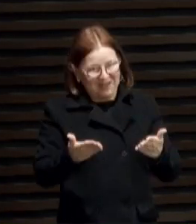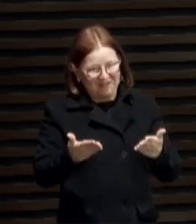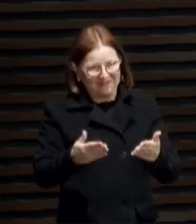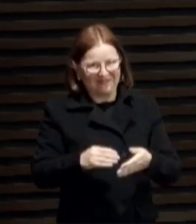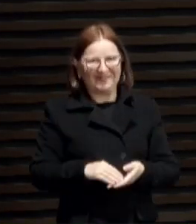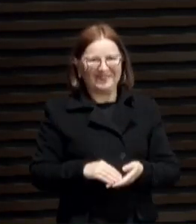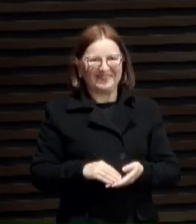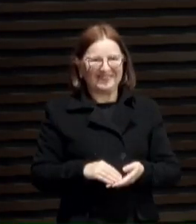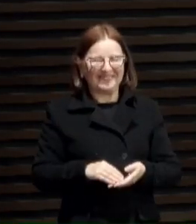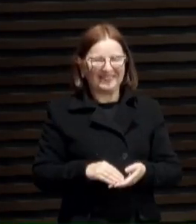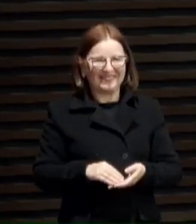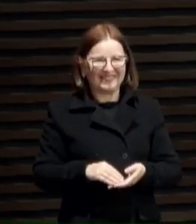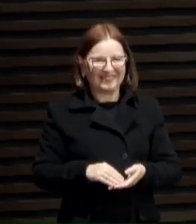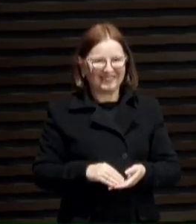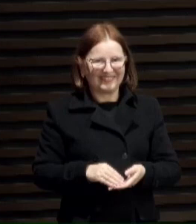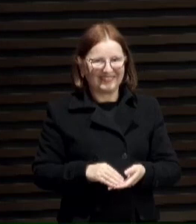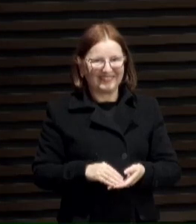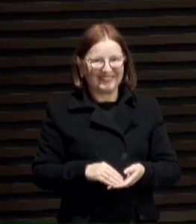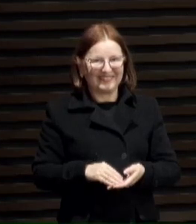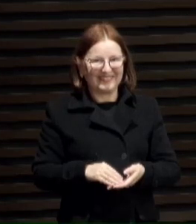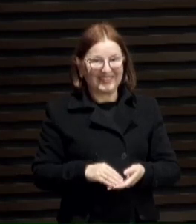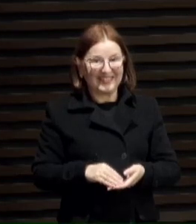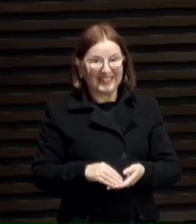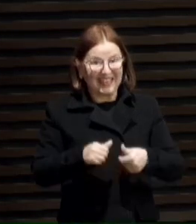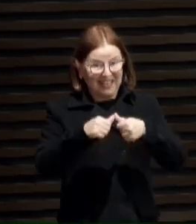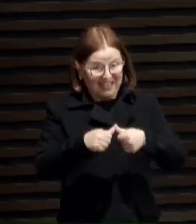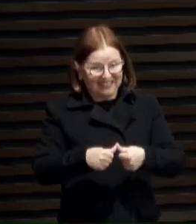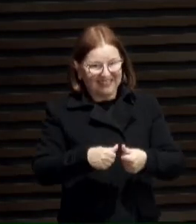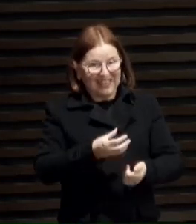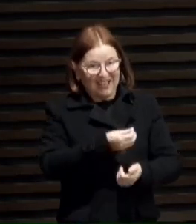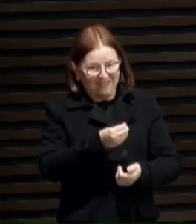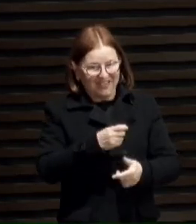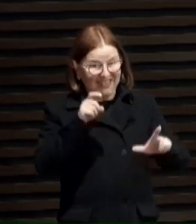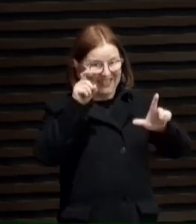E é assim que é a vida na dependência do Senhor.